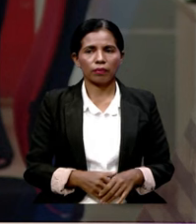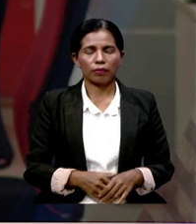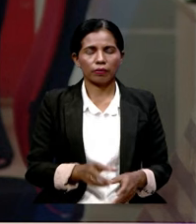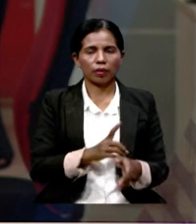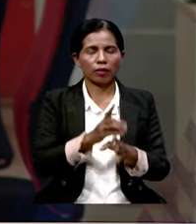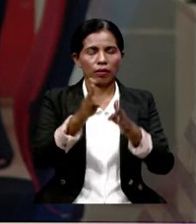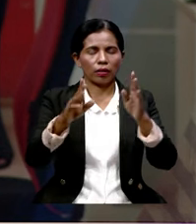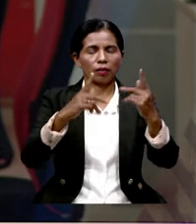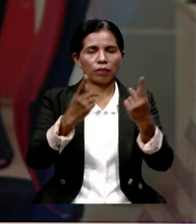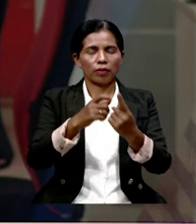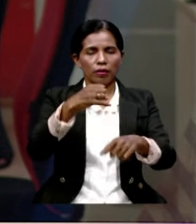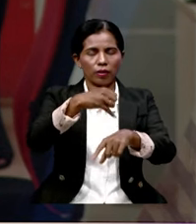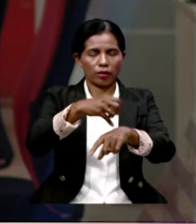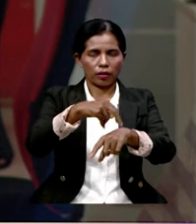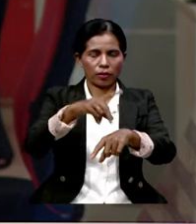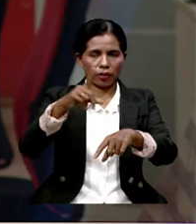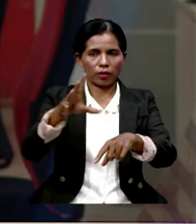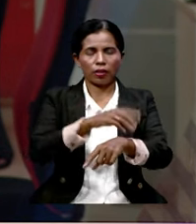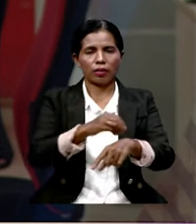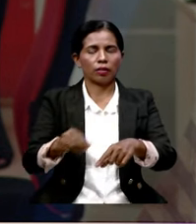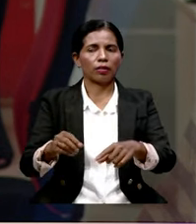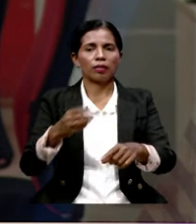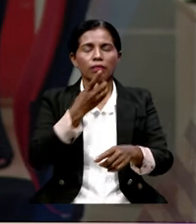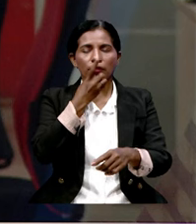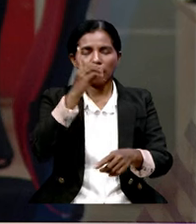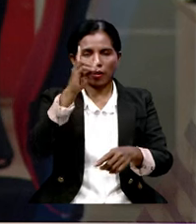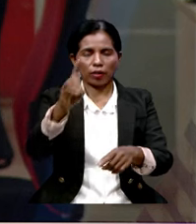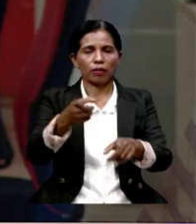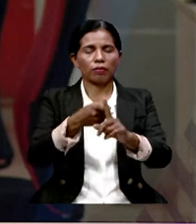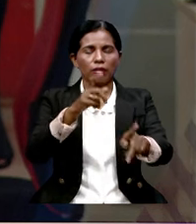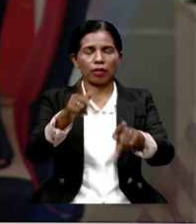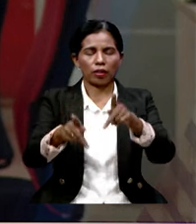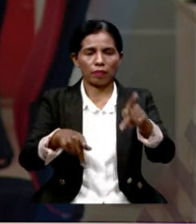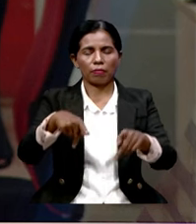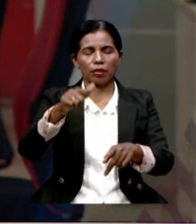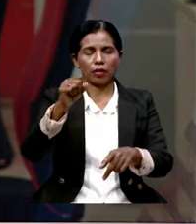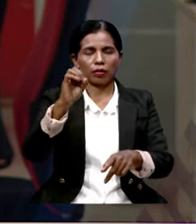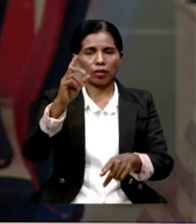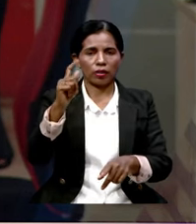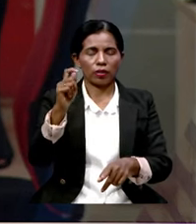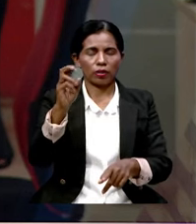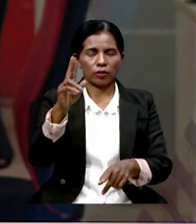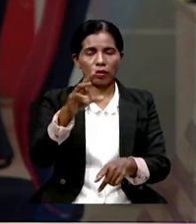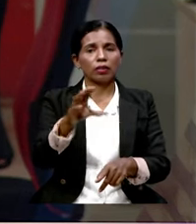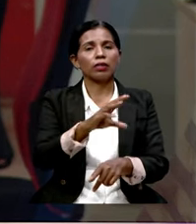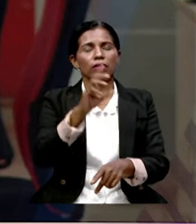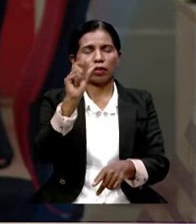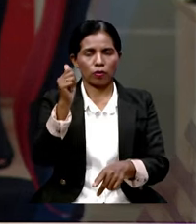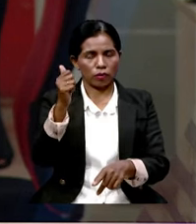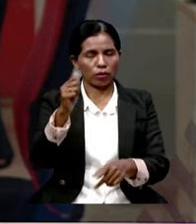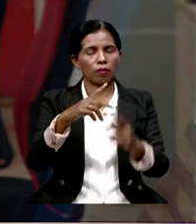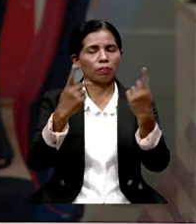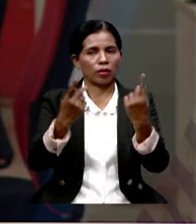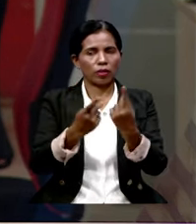Diretor Companhia Internacional Kesha Vars rejeita a declaração russo cidadão paquistão Nainsa Nulu, na BHTT. Companhia